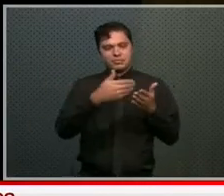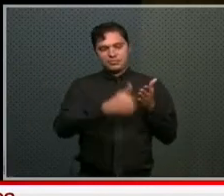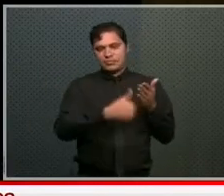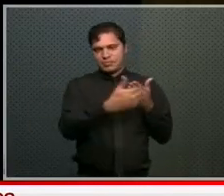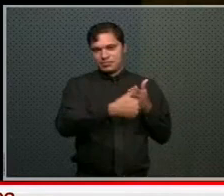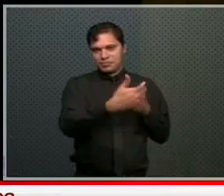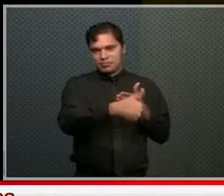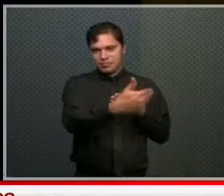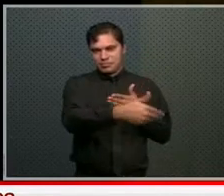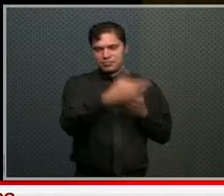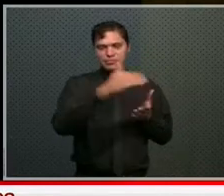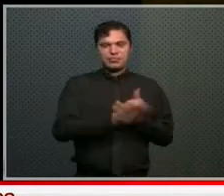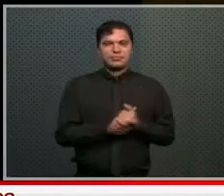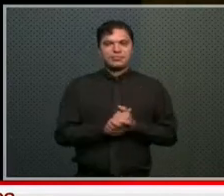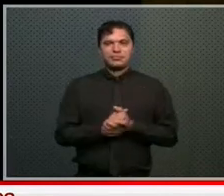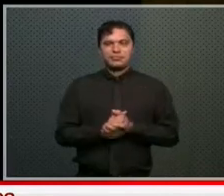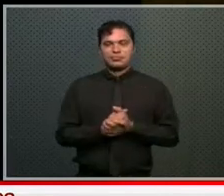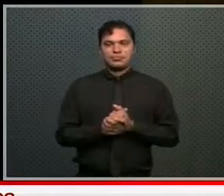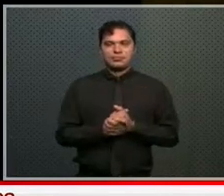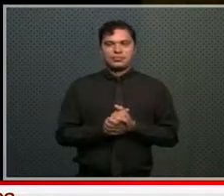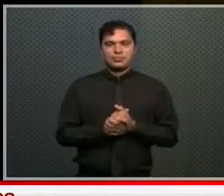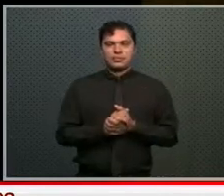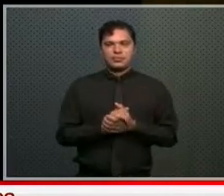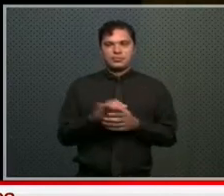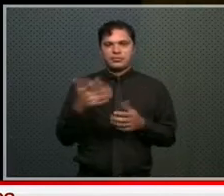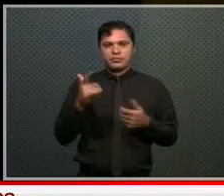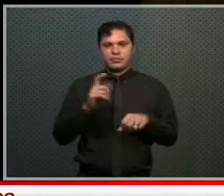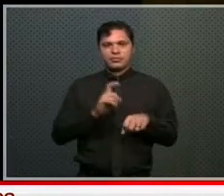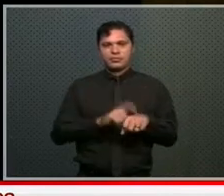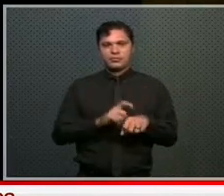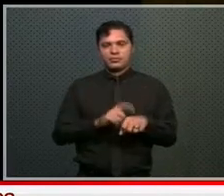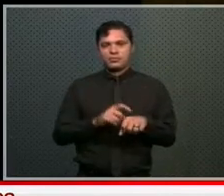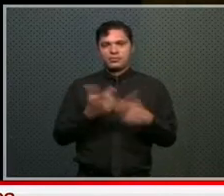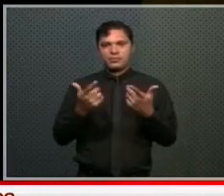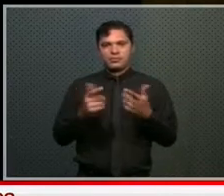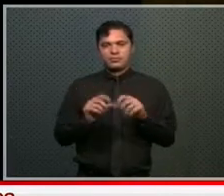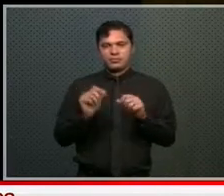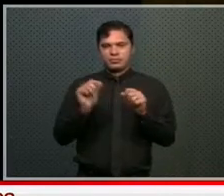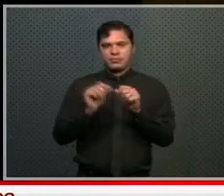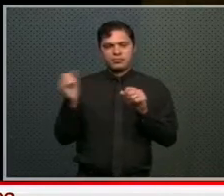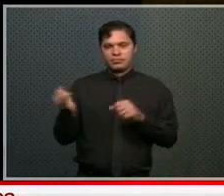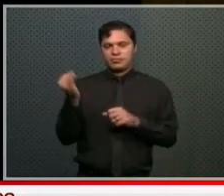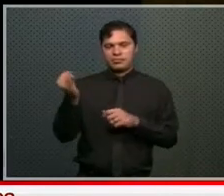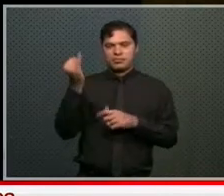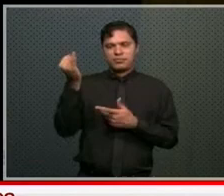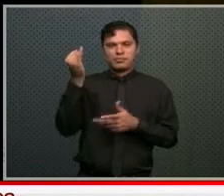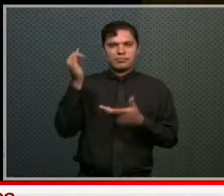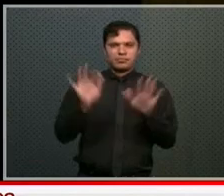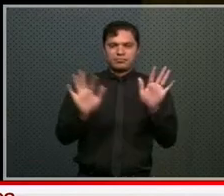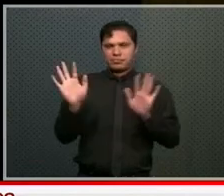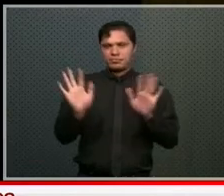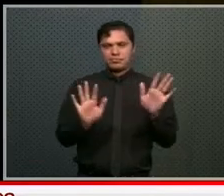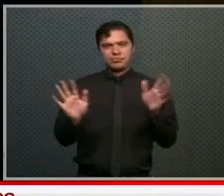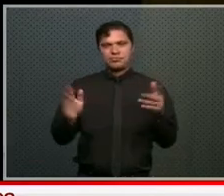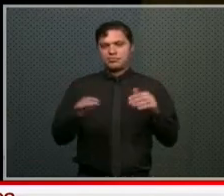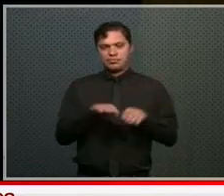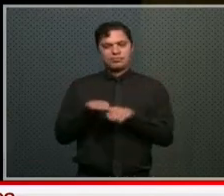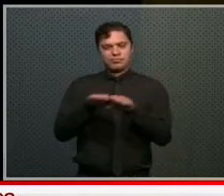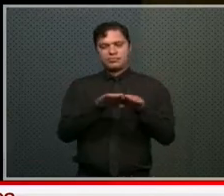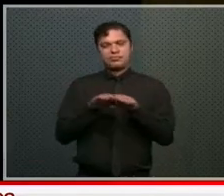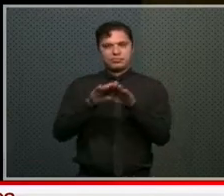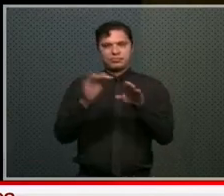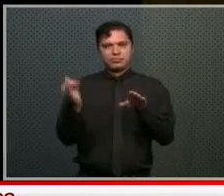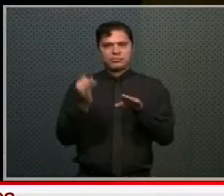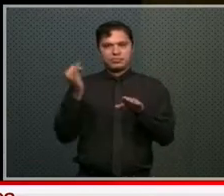me permitam isso isso em nenhum momento os categorias em nível de importância para a gente todos em o mesmo patamar